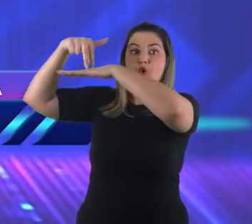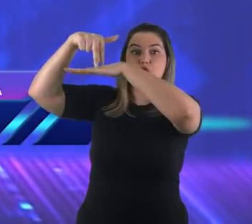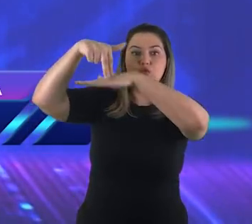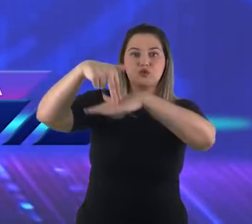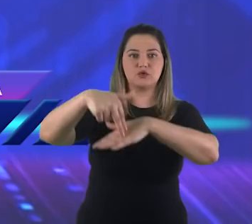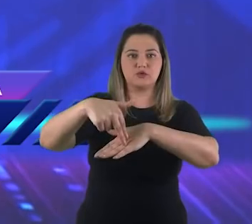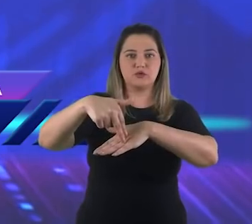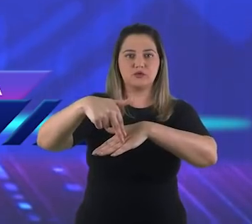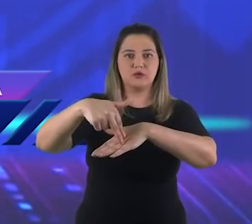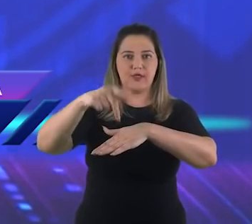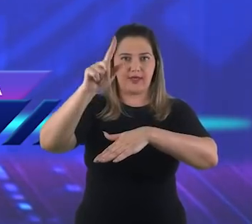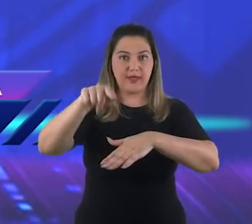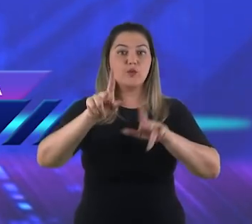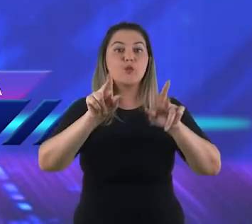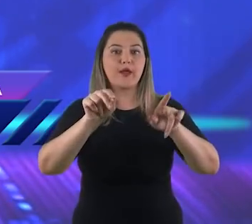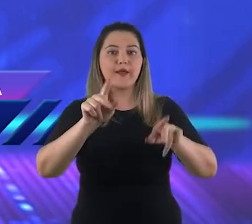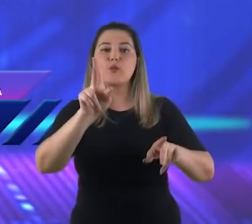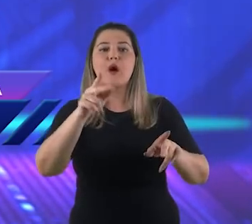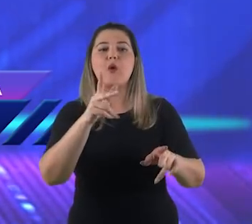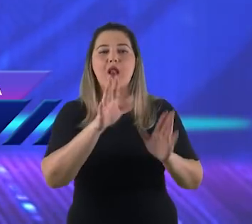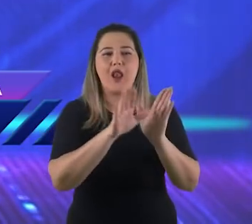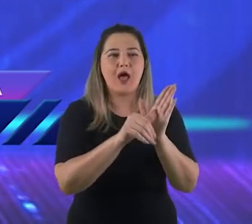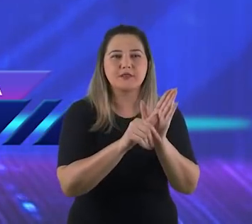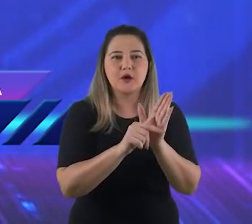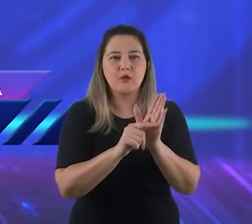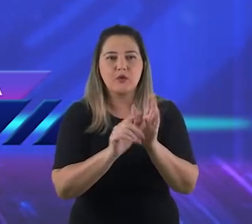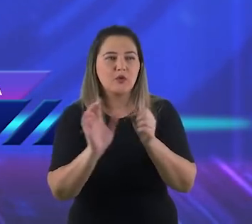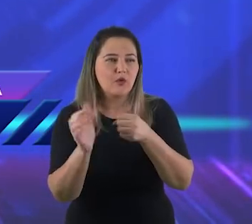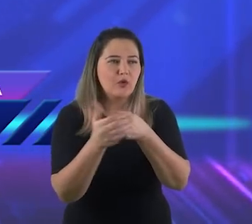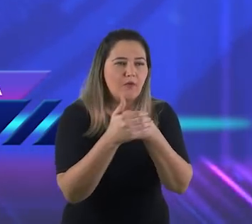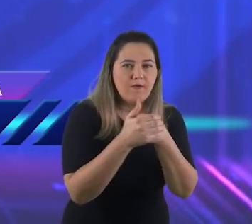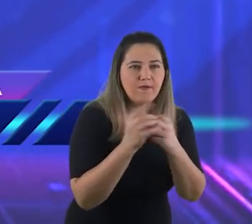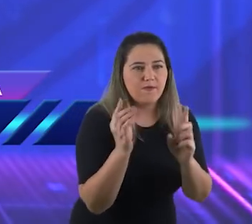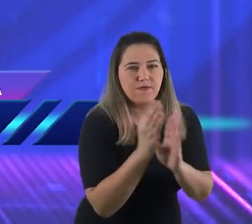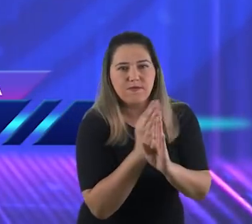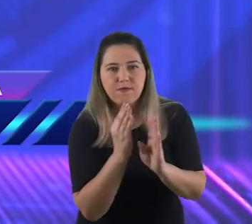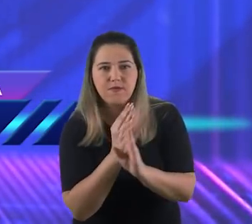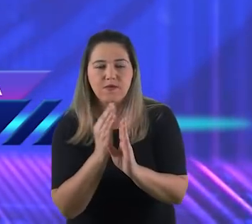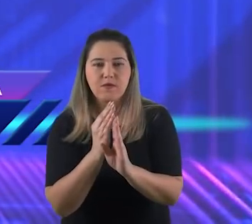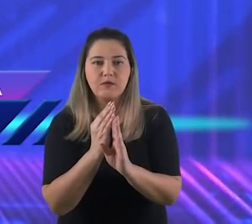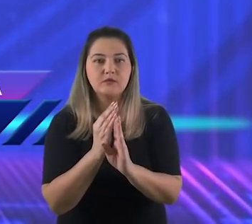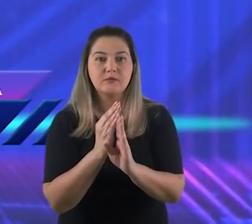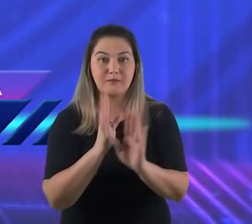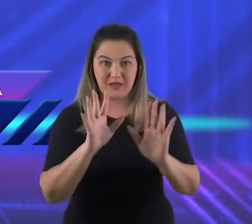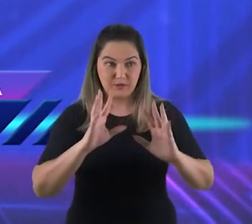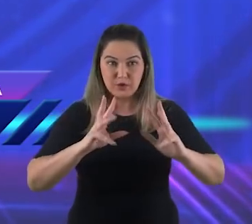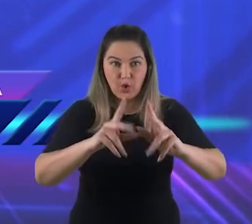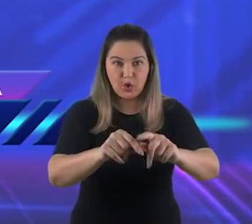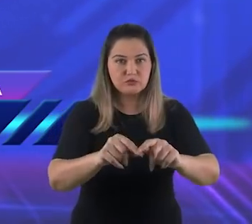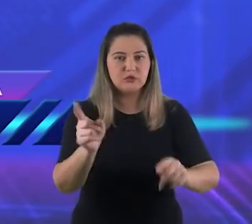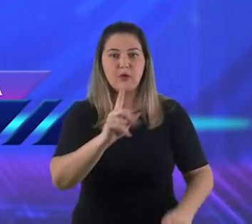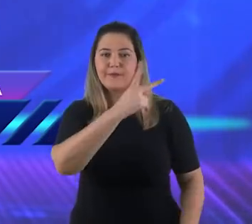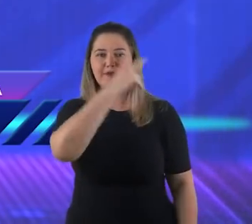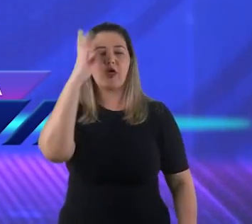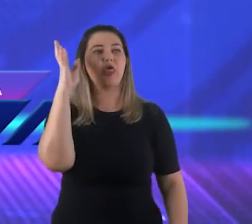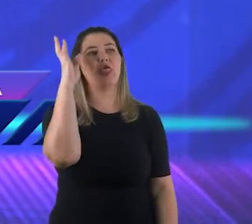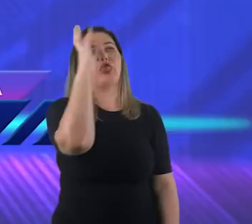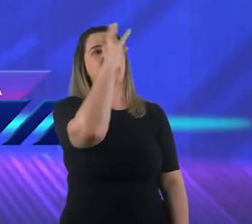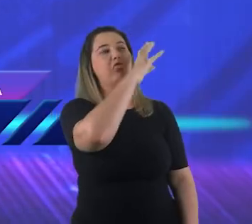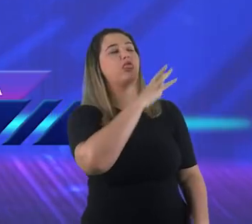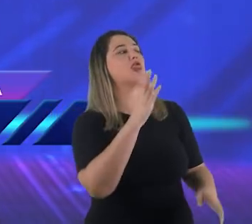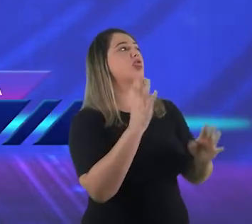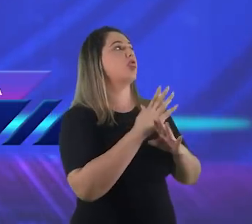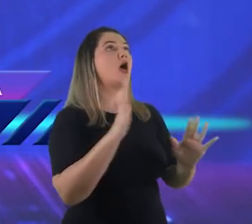como a vinda de um ladrão. Mas não será como a vida de um ladrão para todo mundo. Será como a vida de um ladrão para quem não está